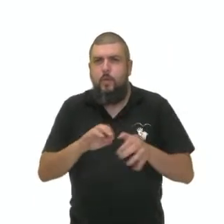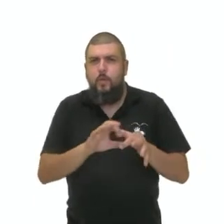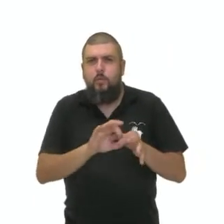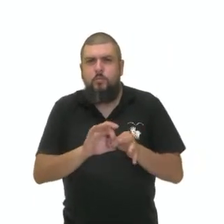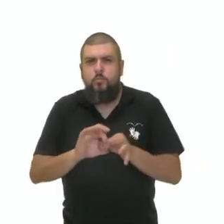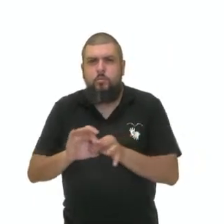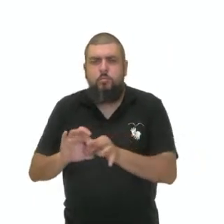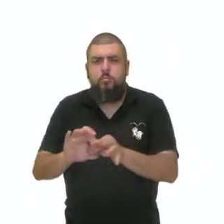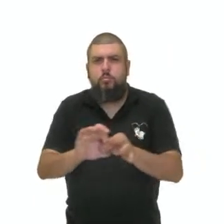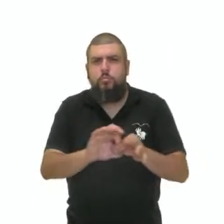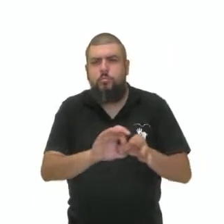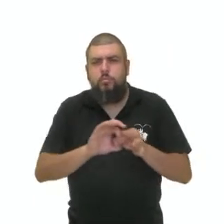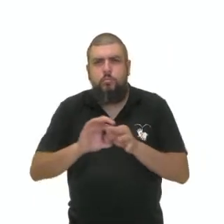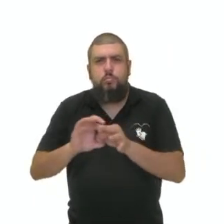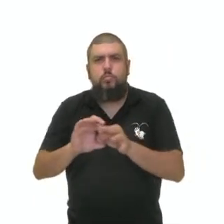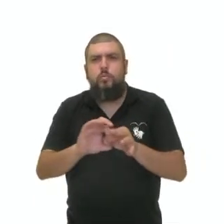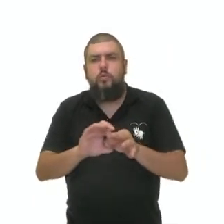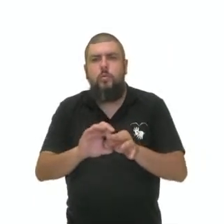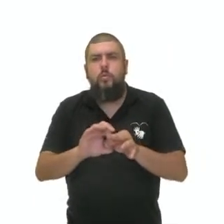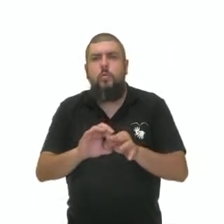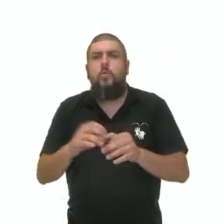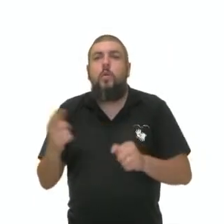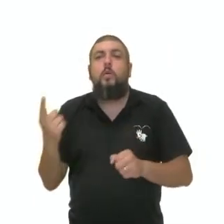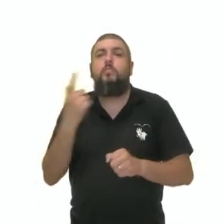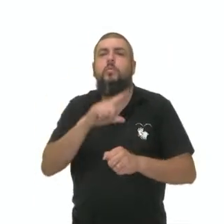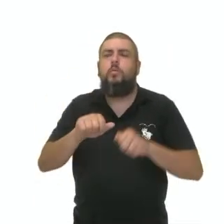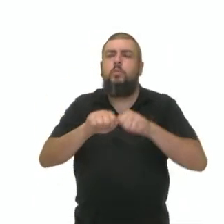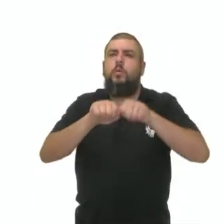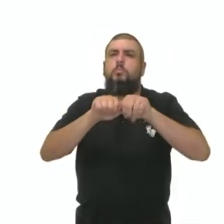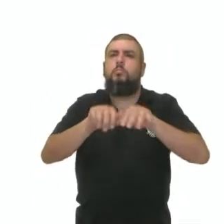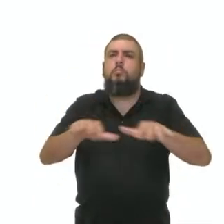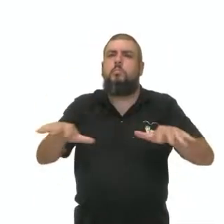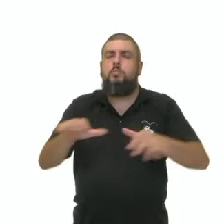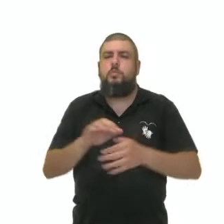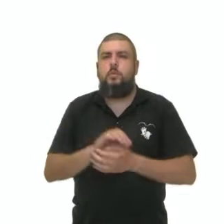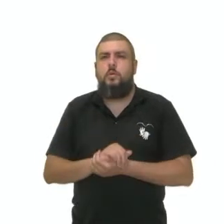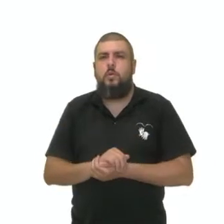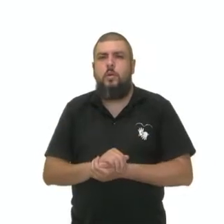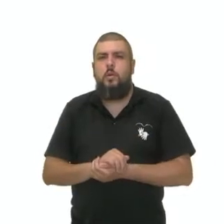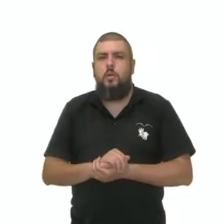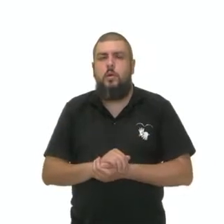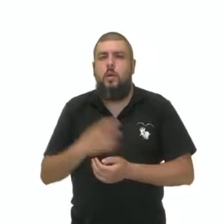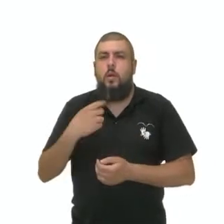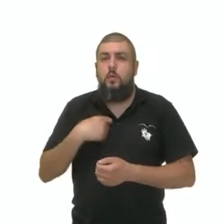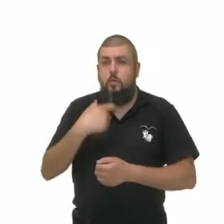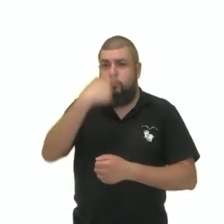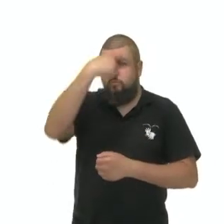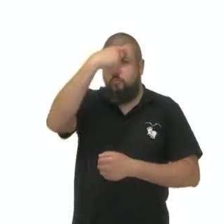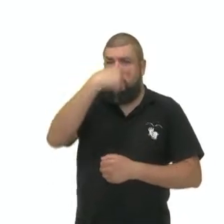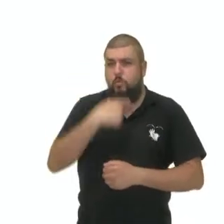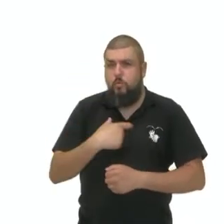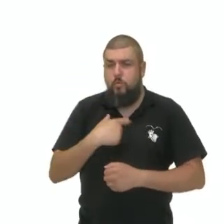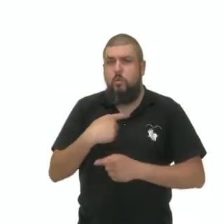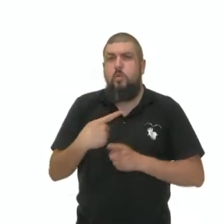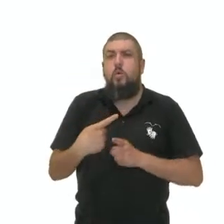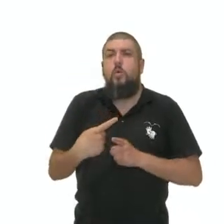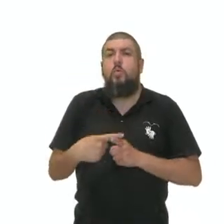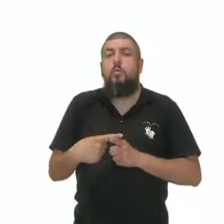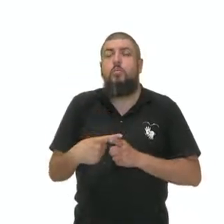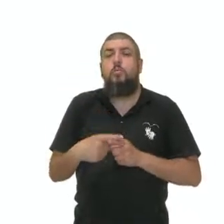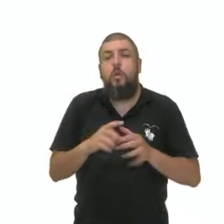que se propôs a disseminar no início da jornada. Eu sou porque nós somos.